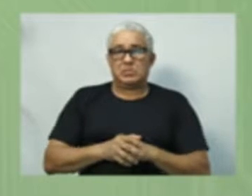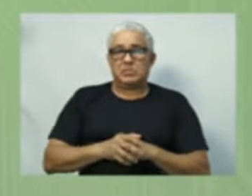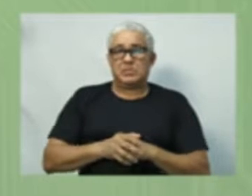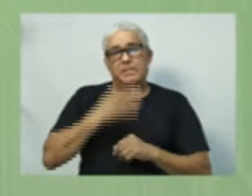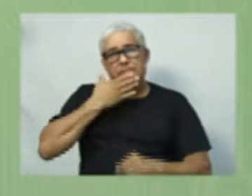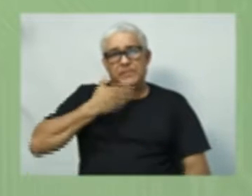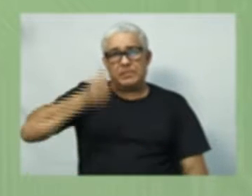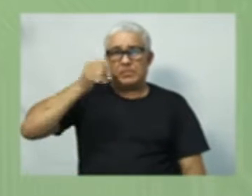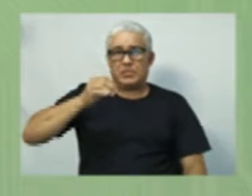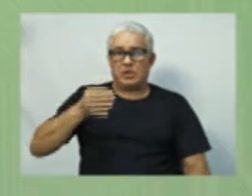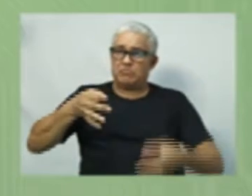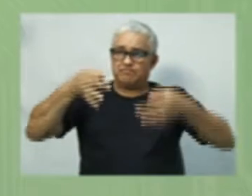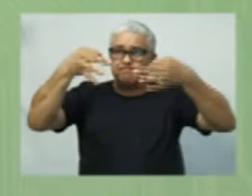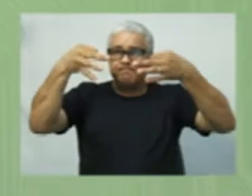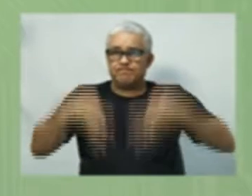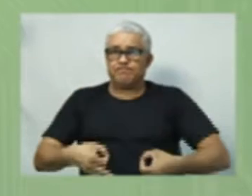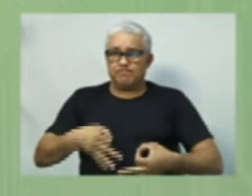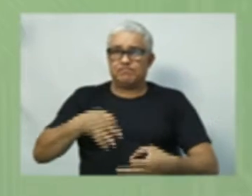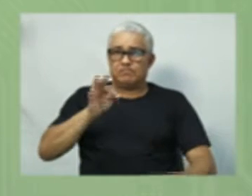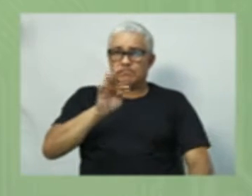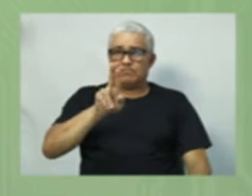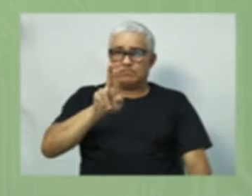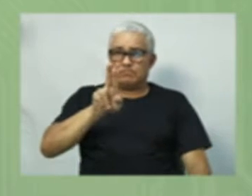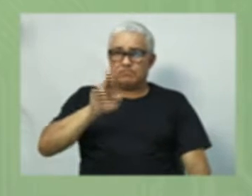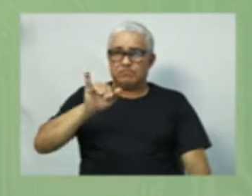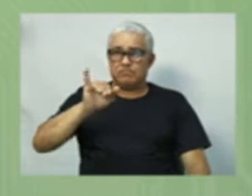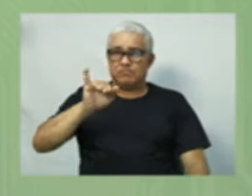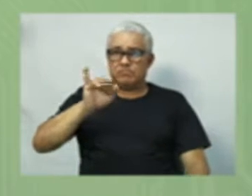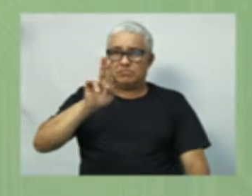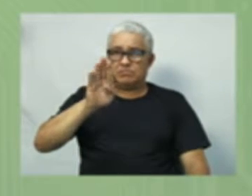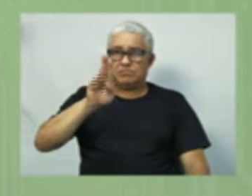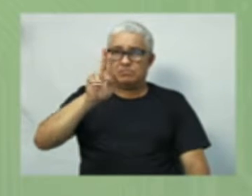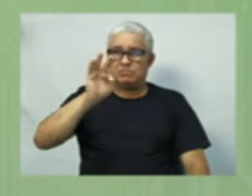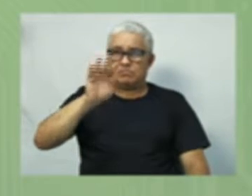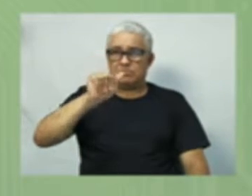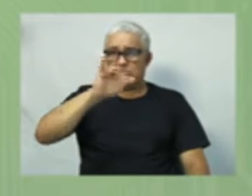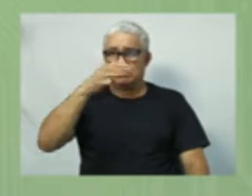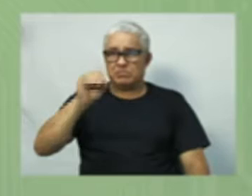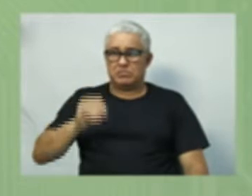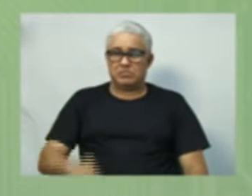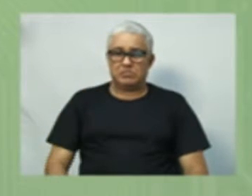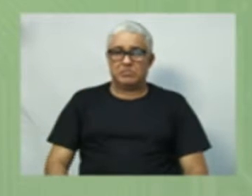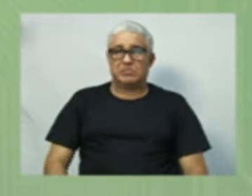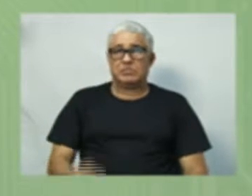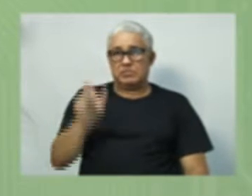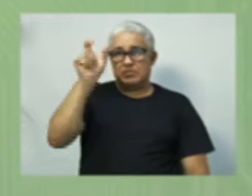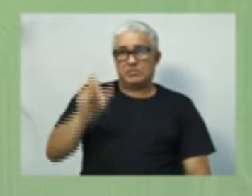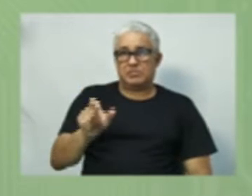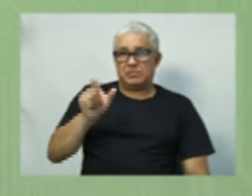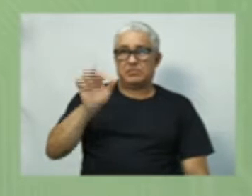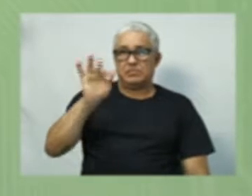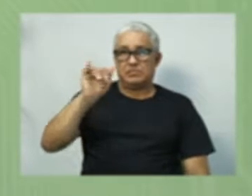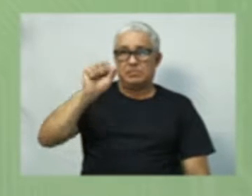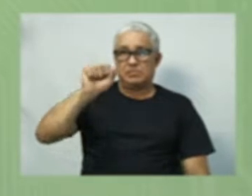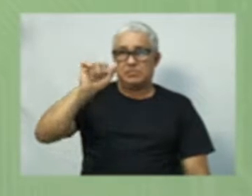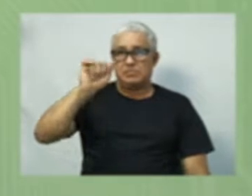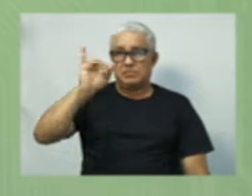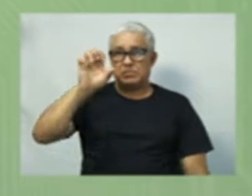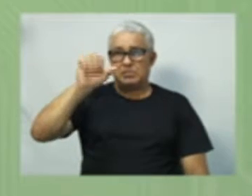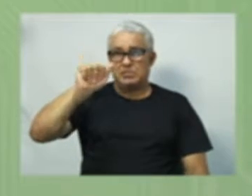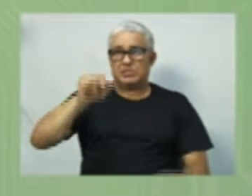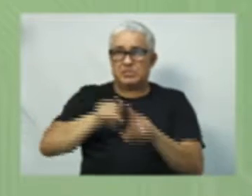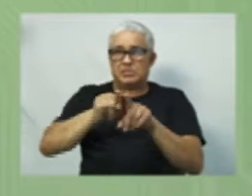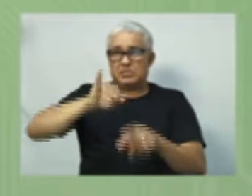justa? Portanto, vamos iniciar aqui. Pessoa física e jurídica. A pessoa